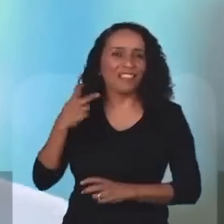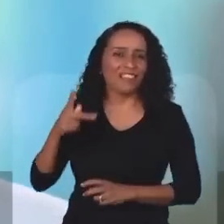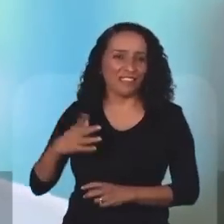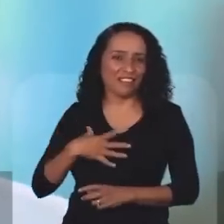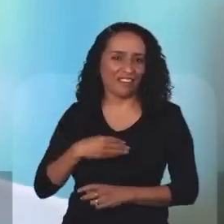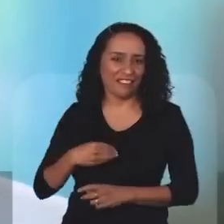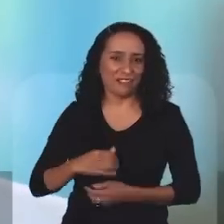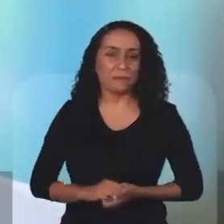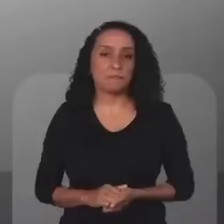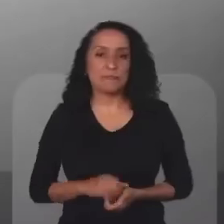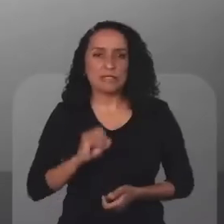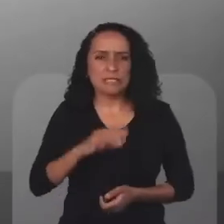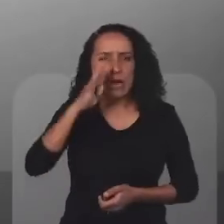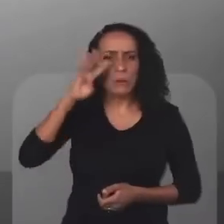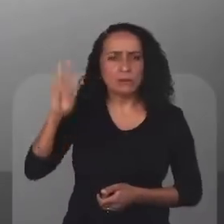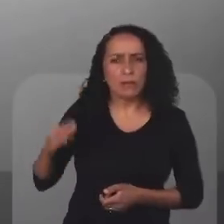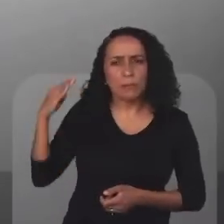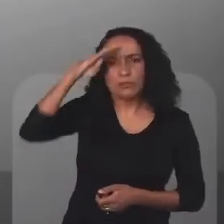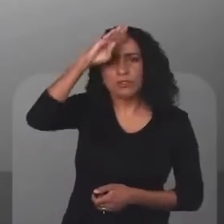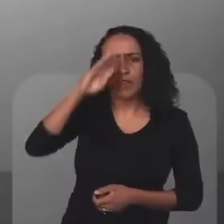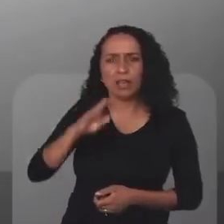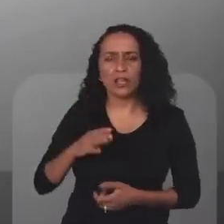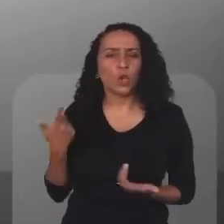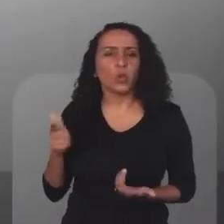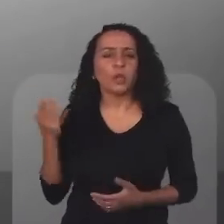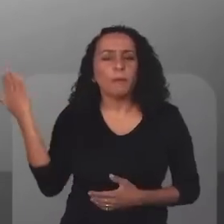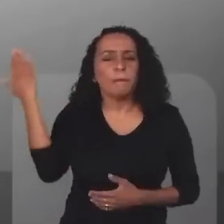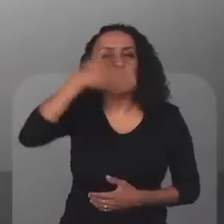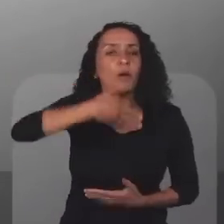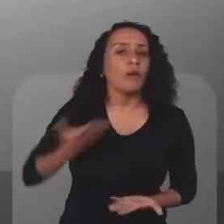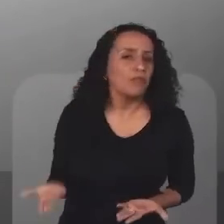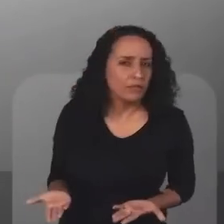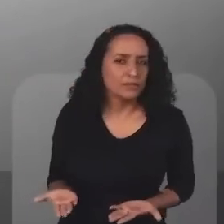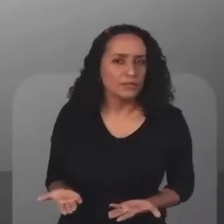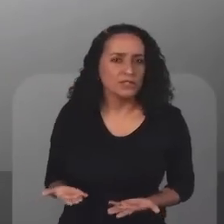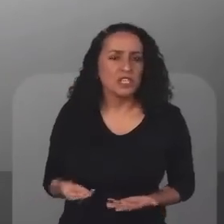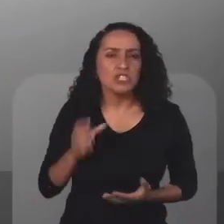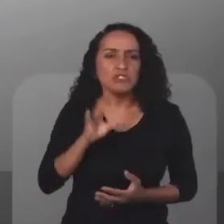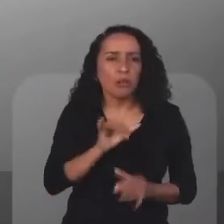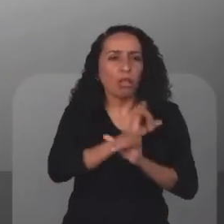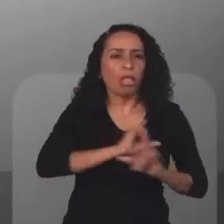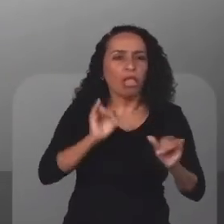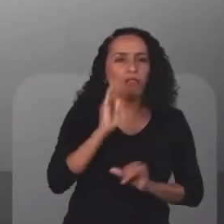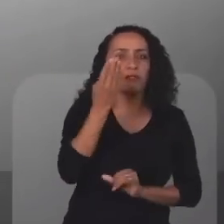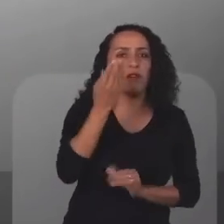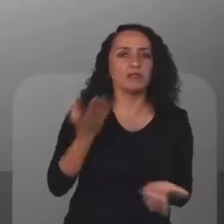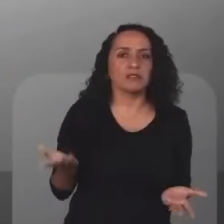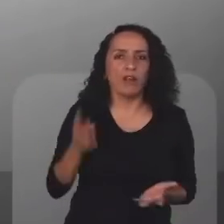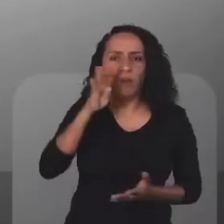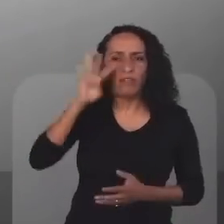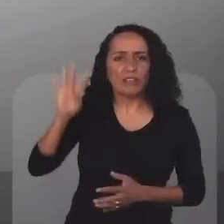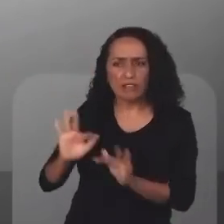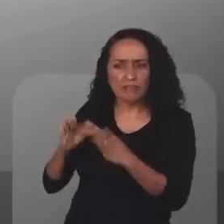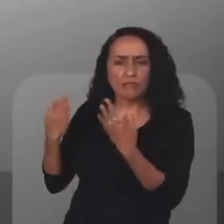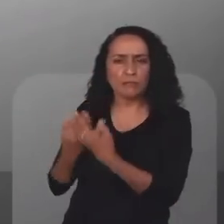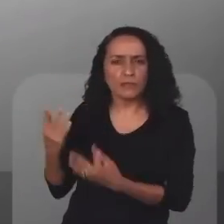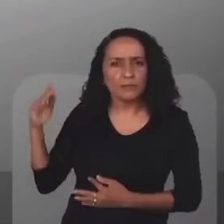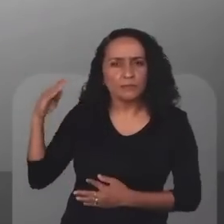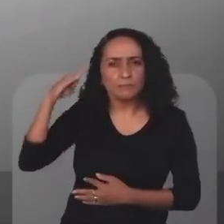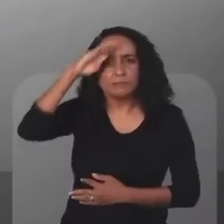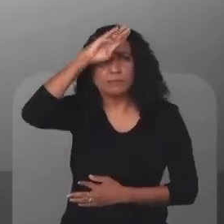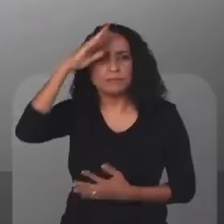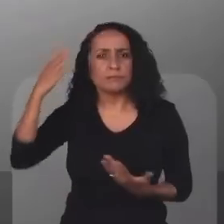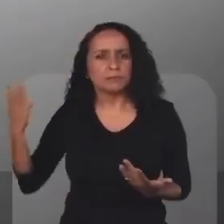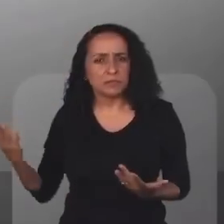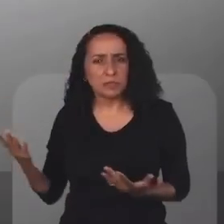ao falar dela. Quem acusa Bolsonaro o faz sem provas, com base em notícias falsas. Ofender a família